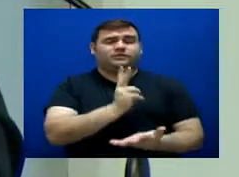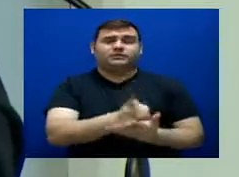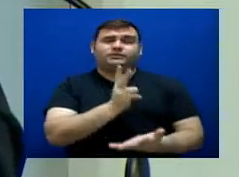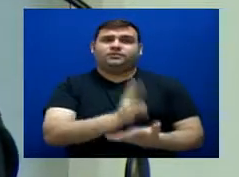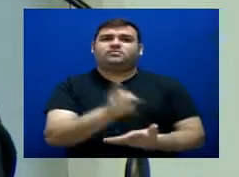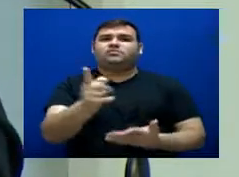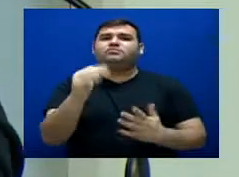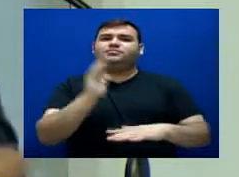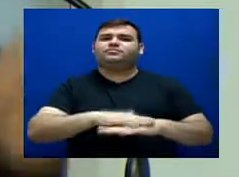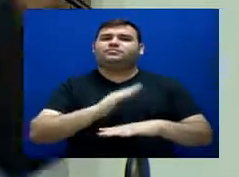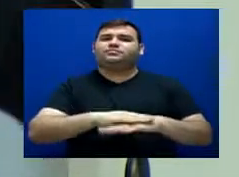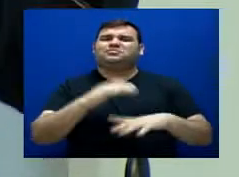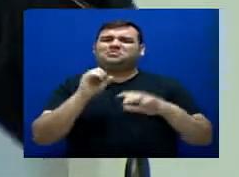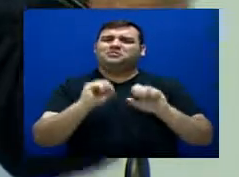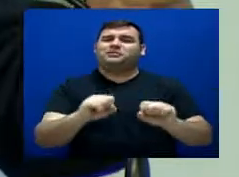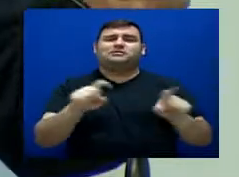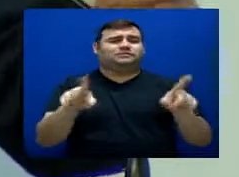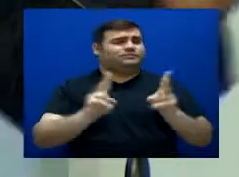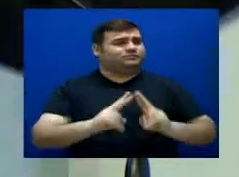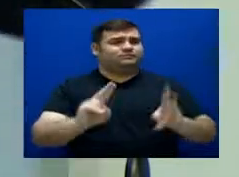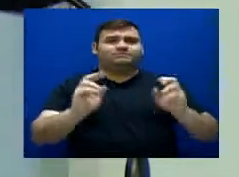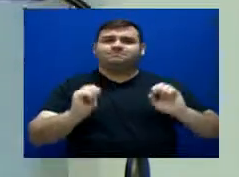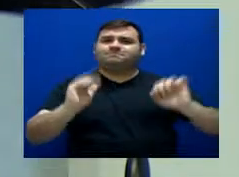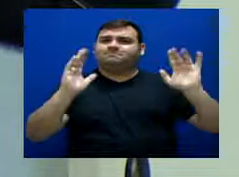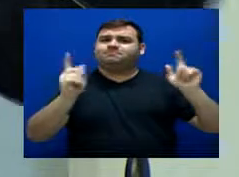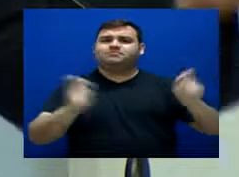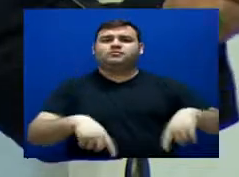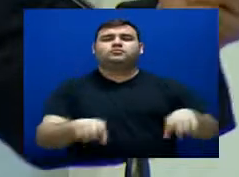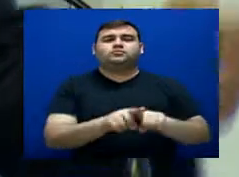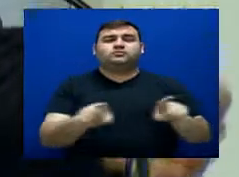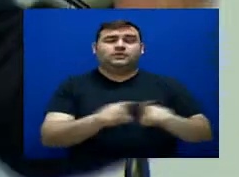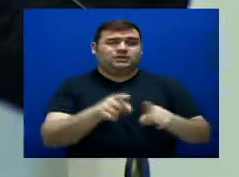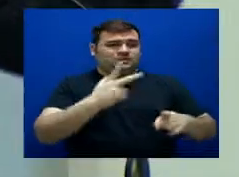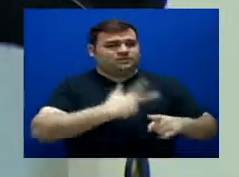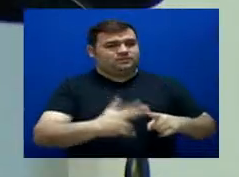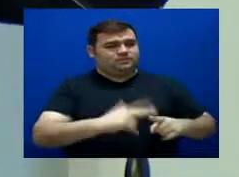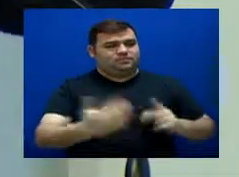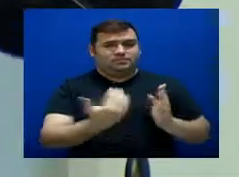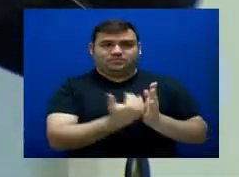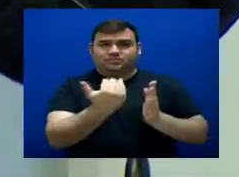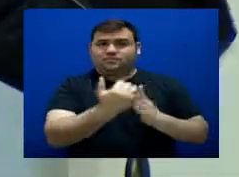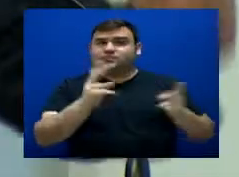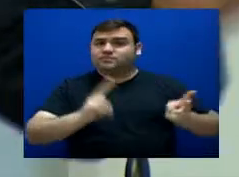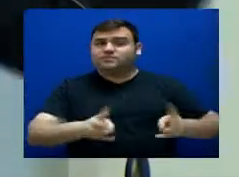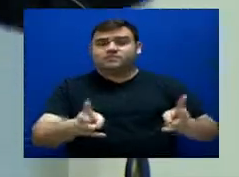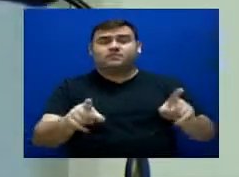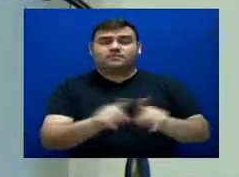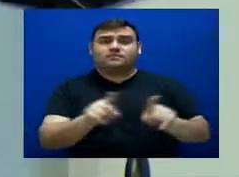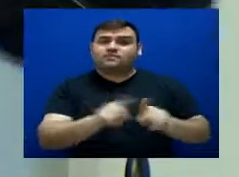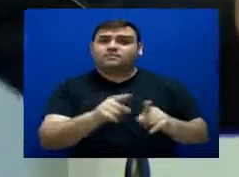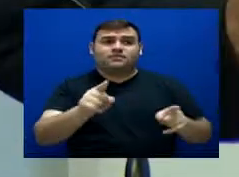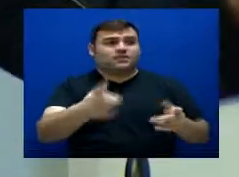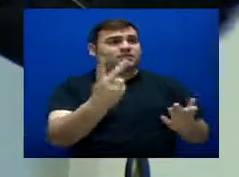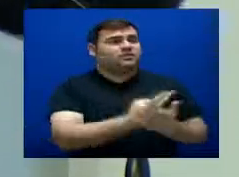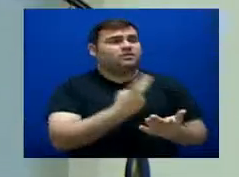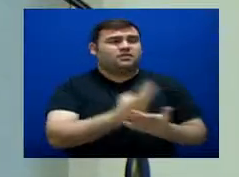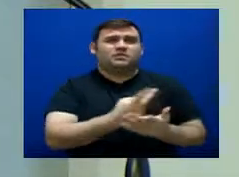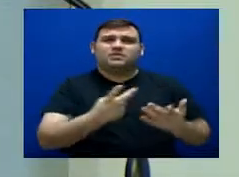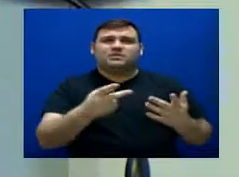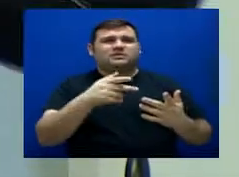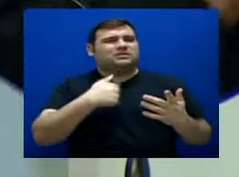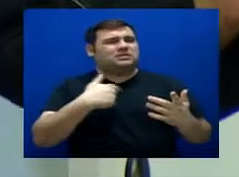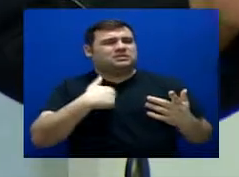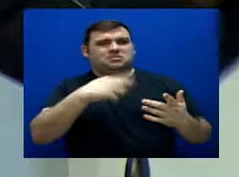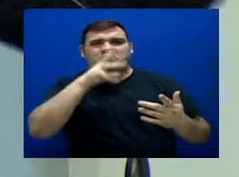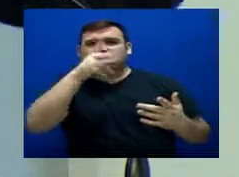teve autoridade, sempre vai ter, a maioria sempre vence, a autoridade sempre vai vencer, o crime não compensa, o crime